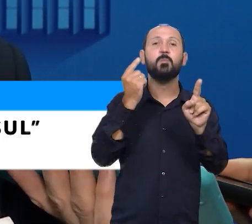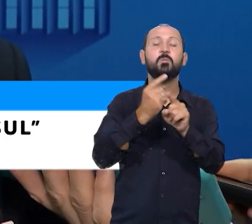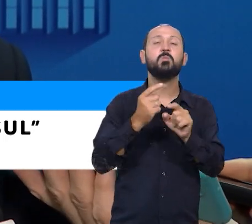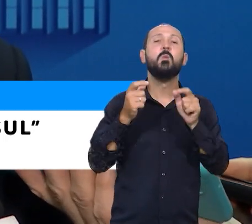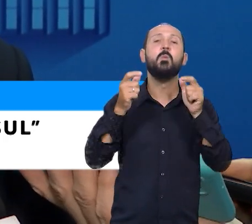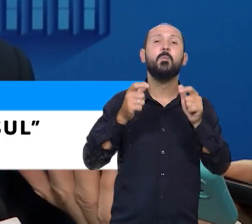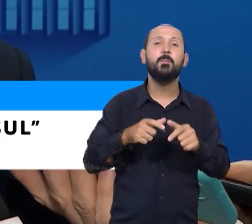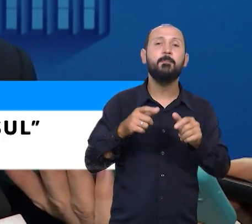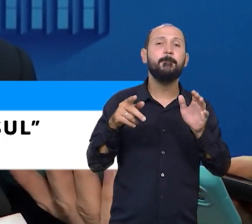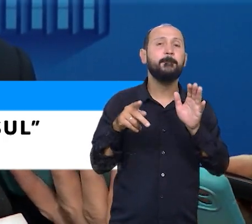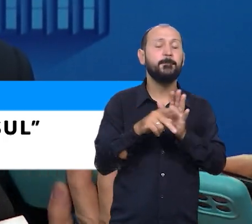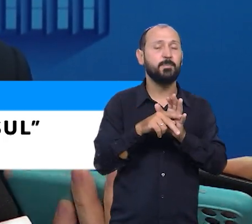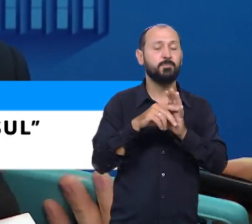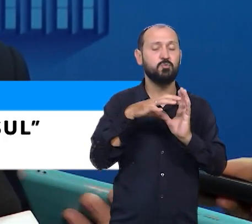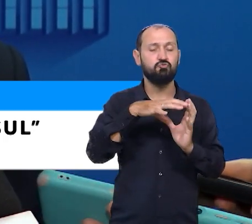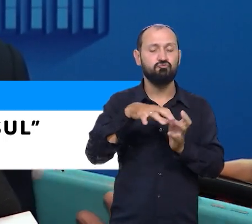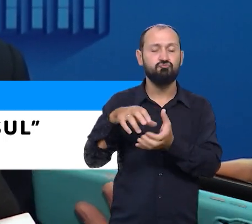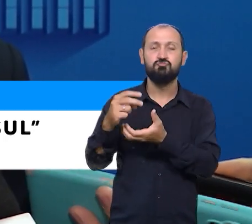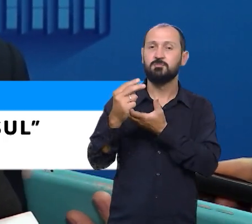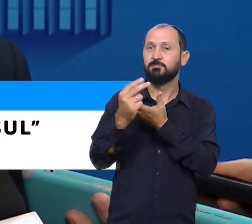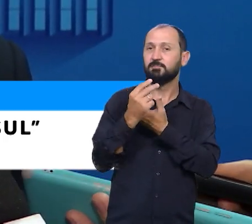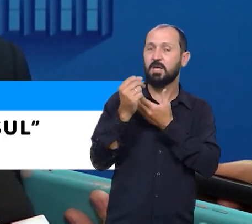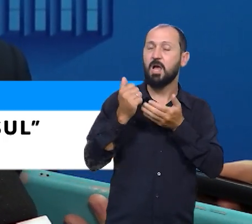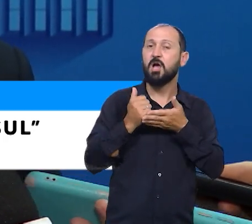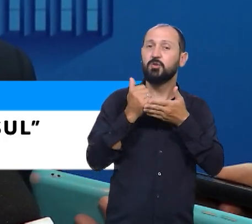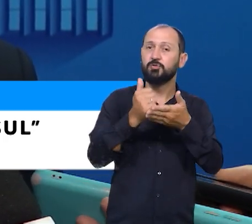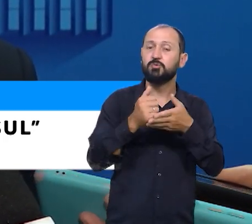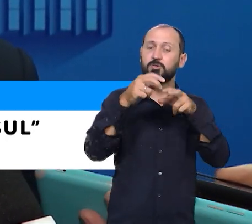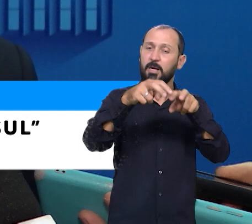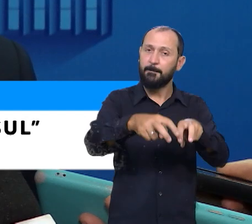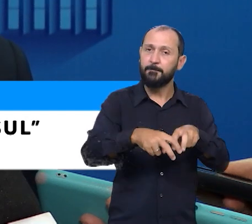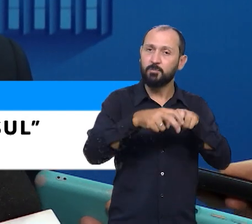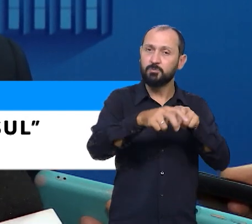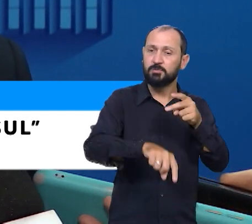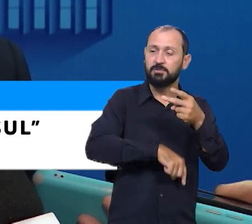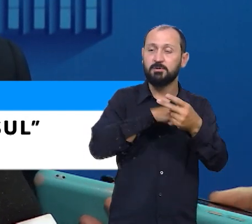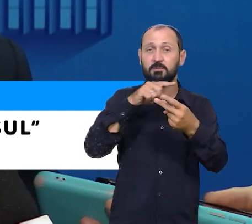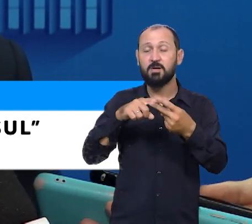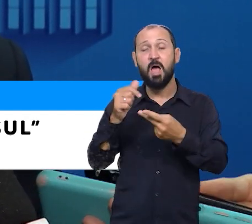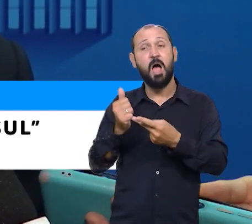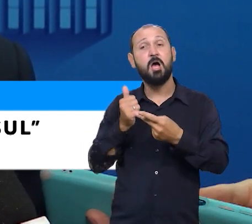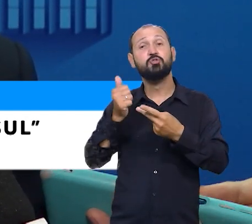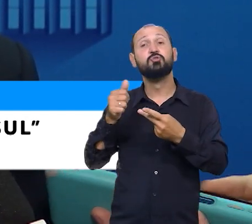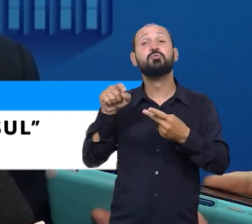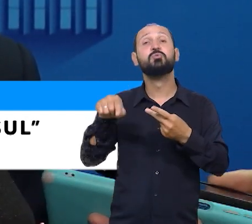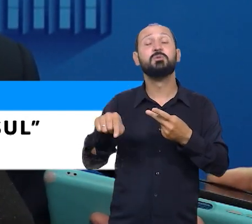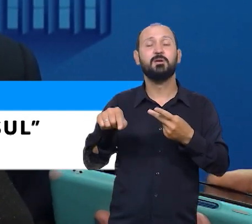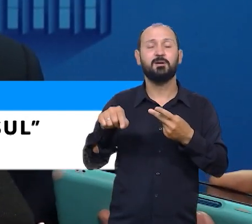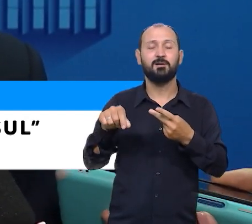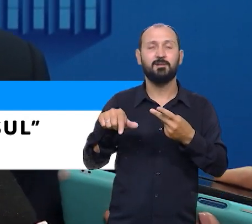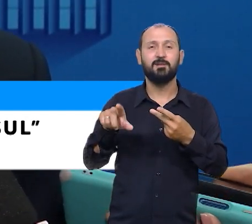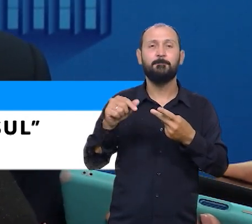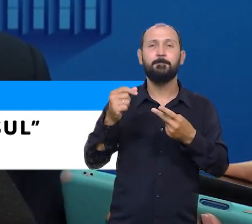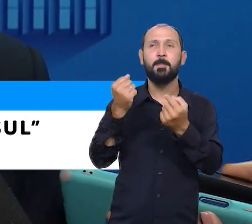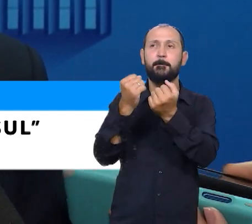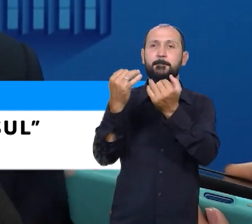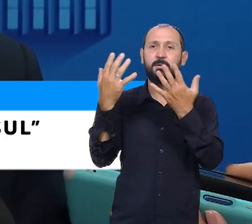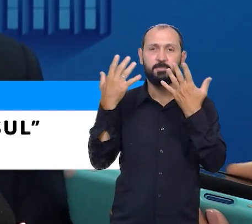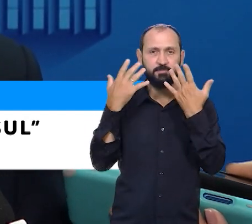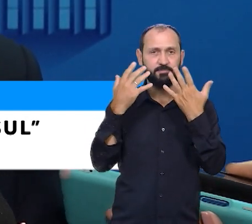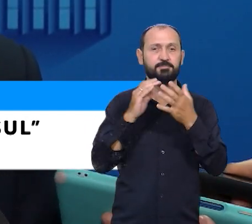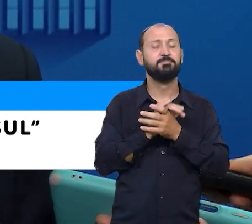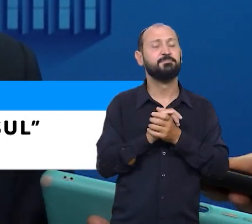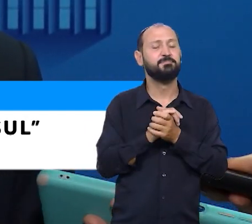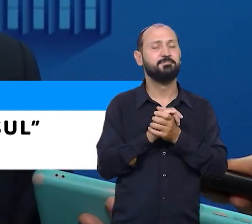para encontrar um caminho sustentável que atenda à produção e atenda também ao